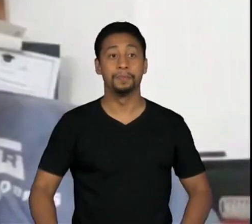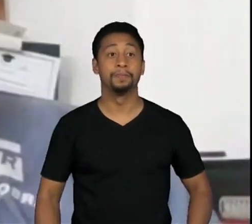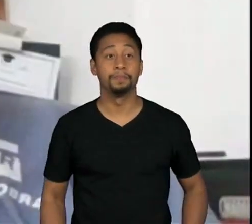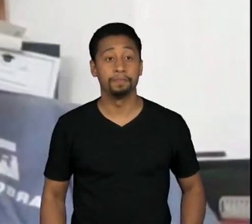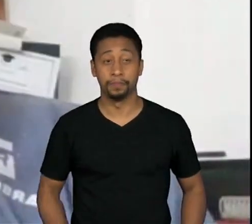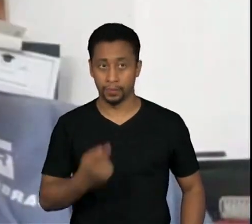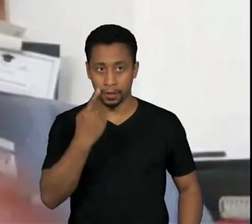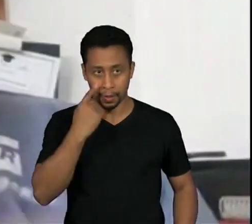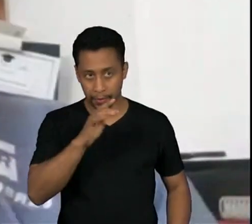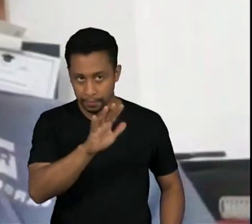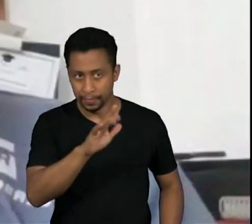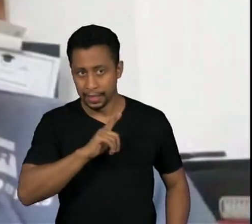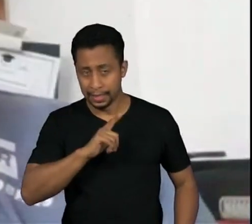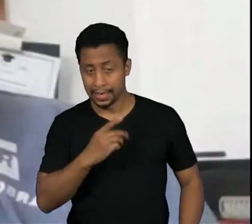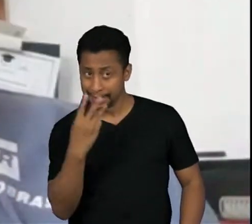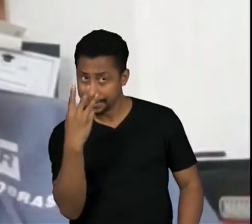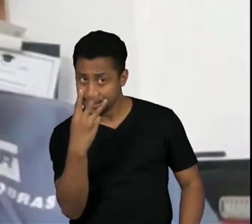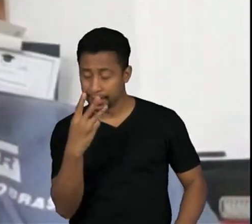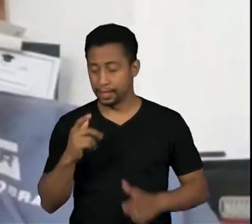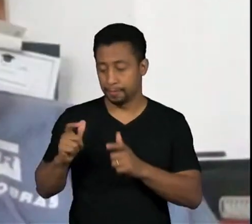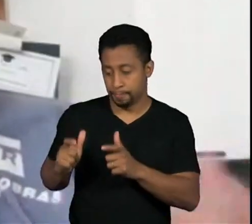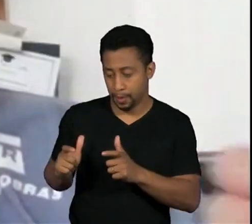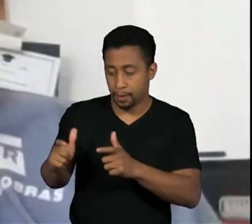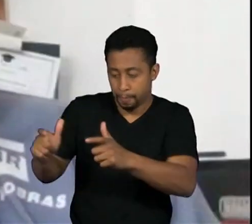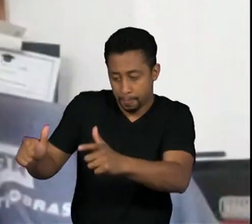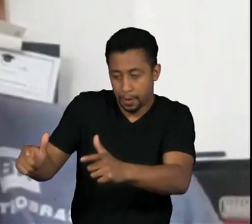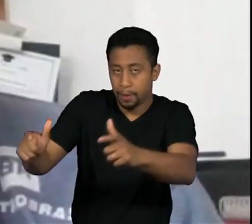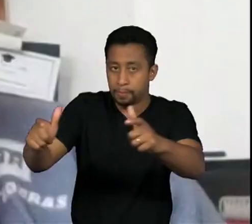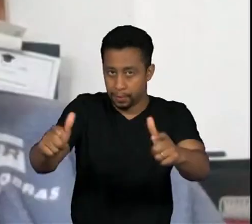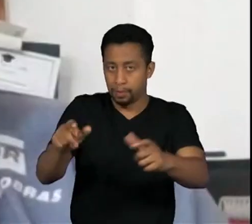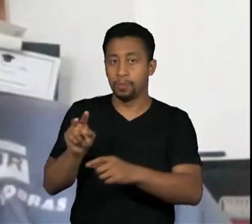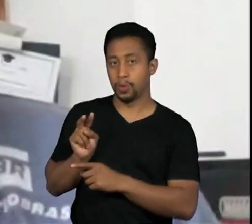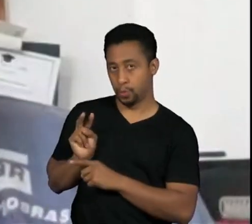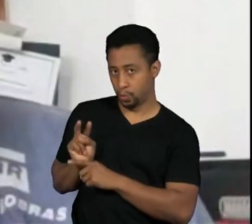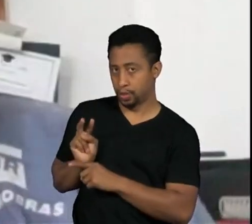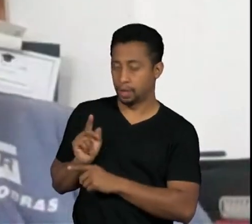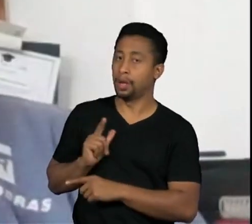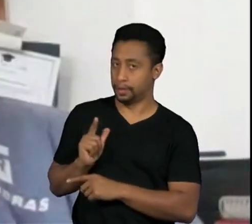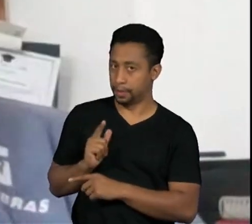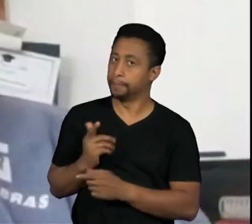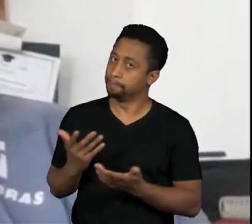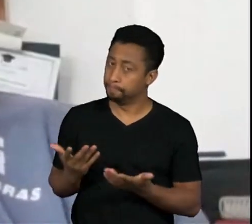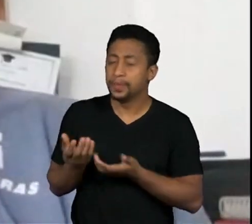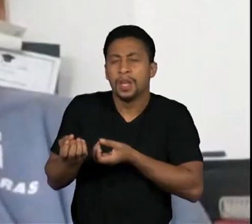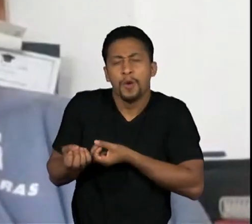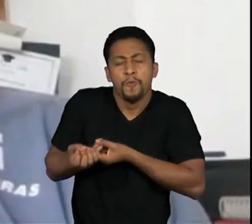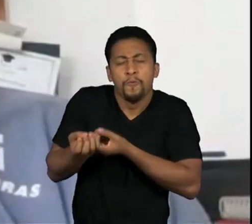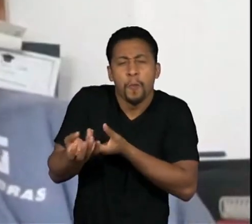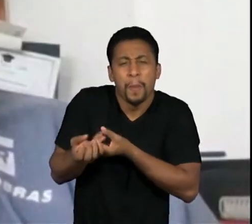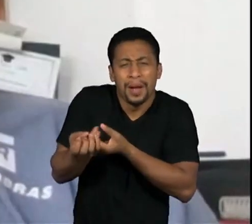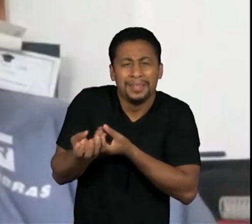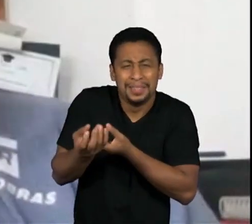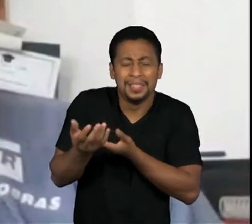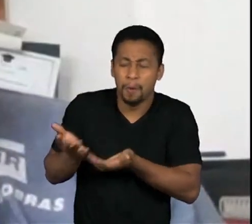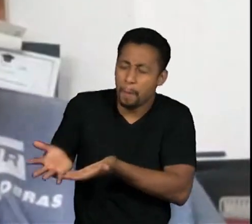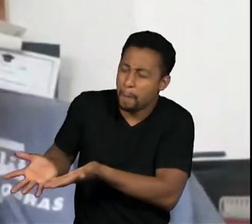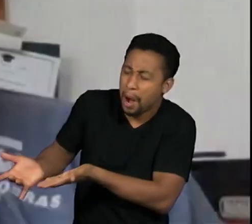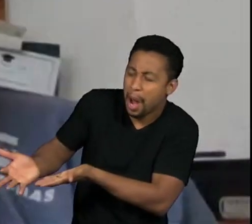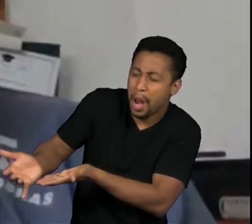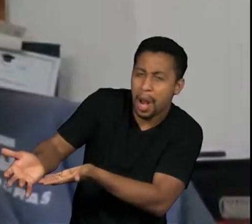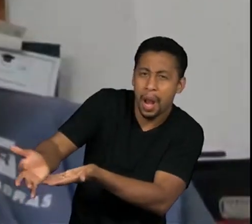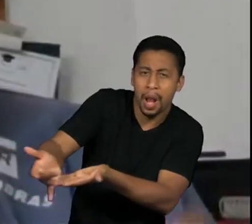reservas que são trabalhadas muito detalhadamente. Então, nós temos toda essa base de dados das áreas